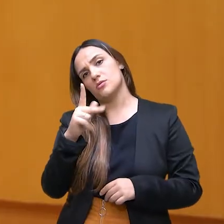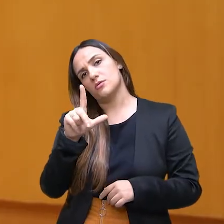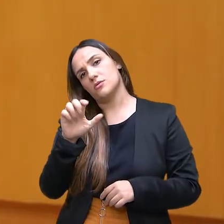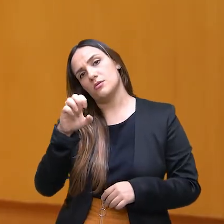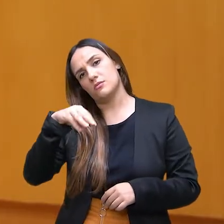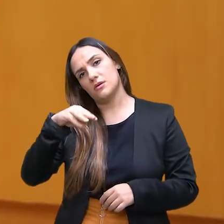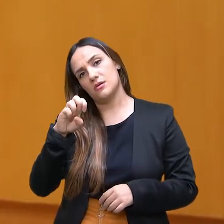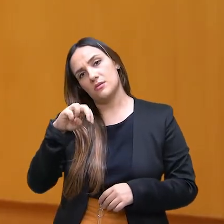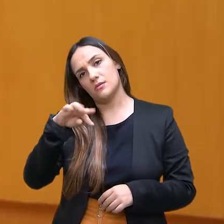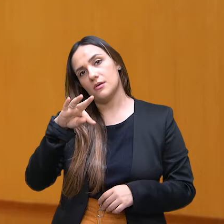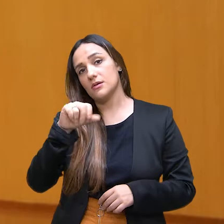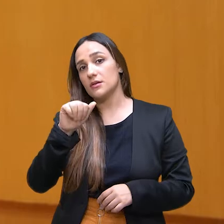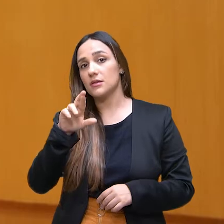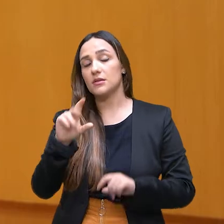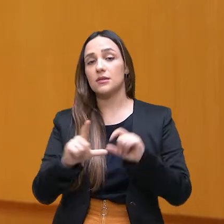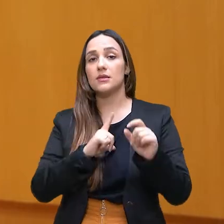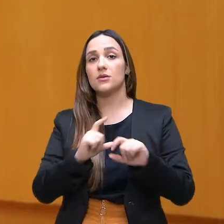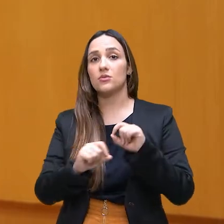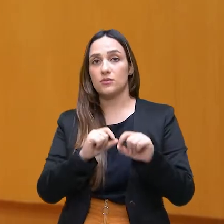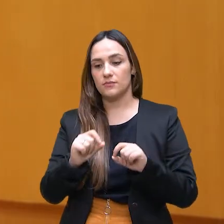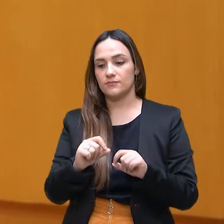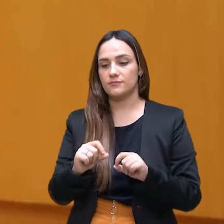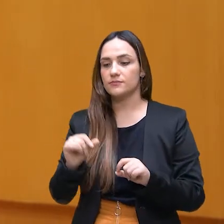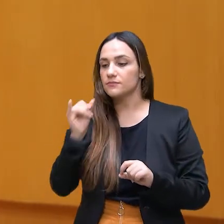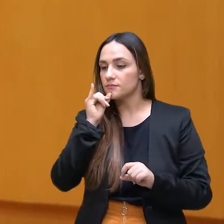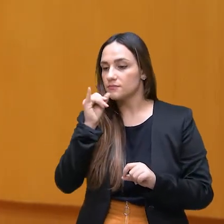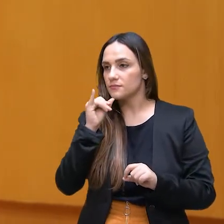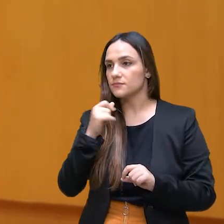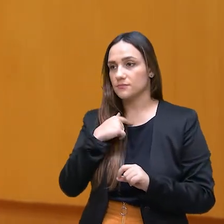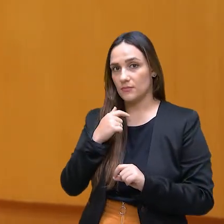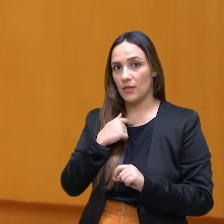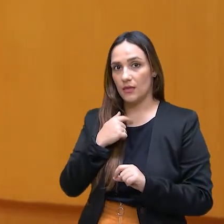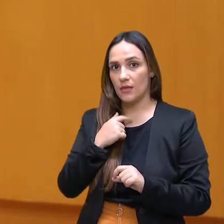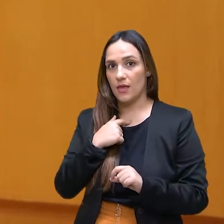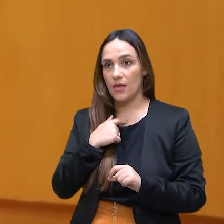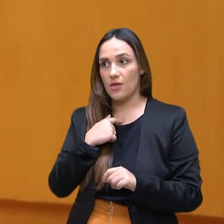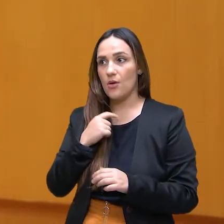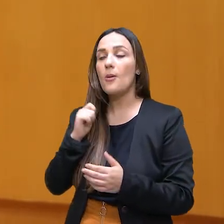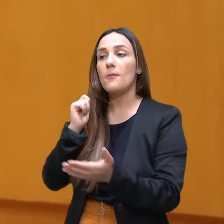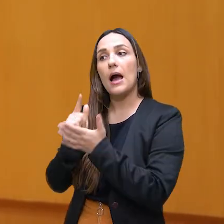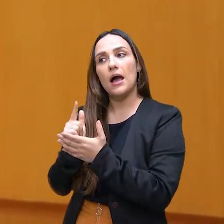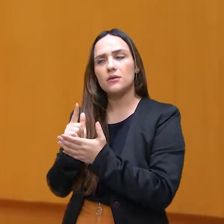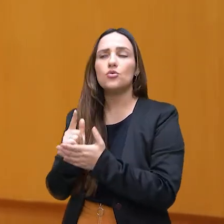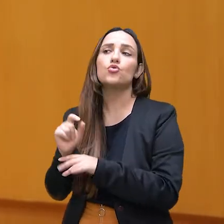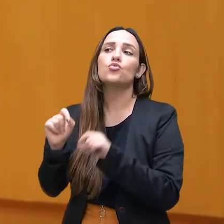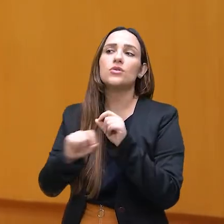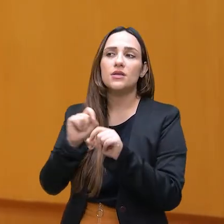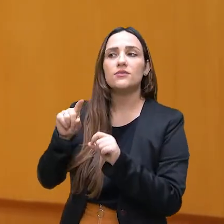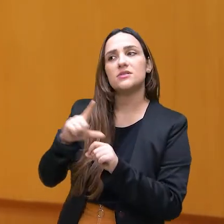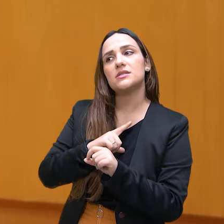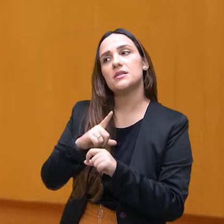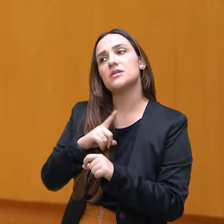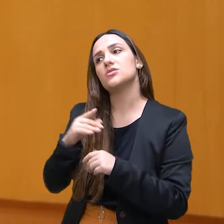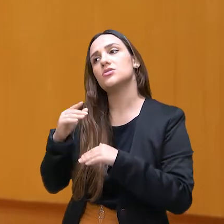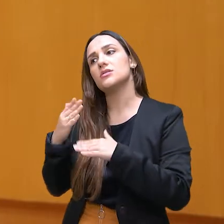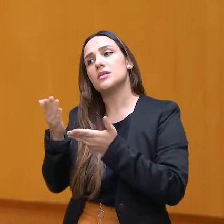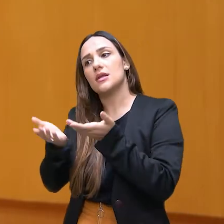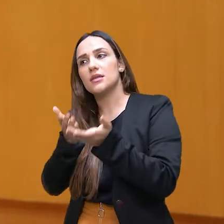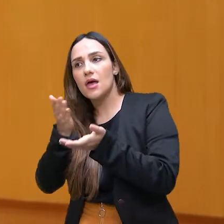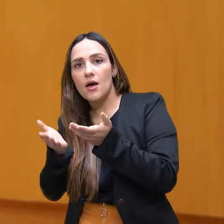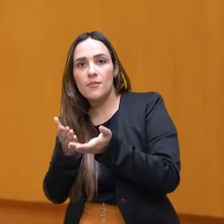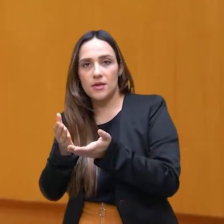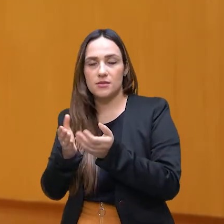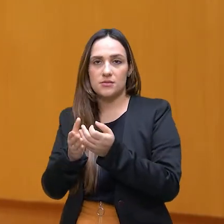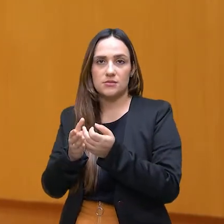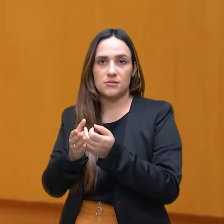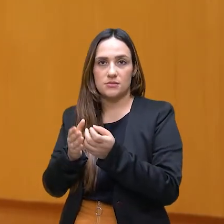intrincada, porque envolve não só aquilo que o plano de saúde fornece de tratamento,